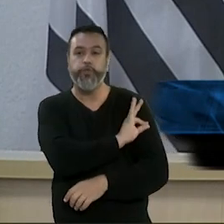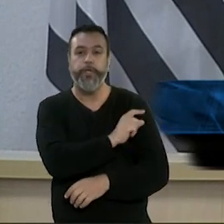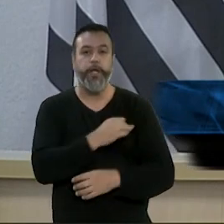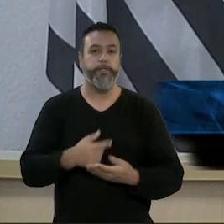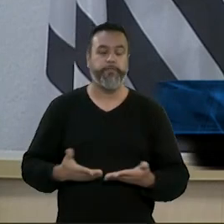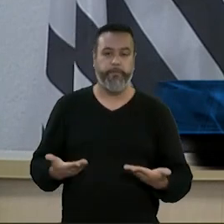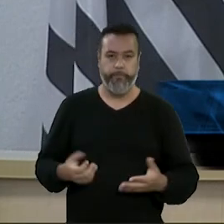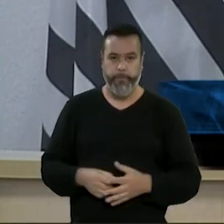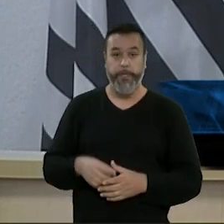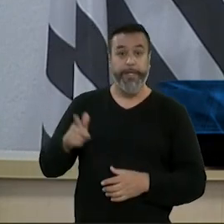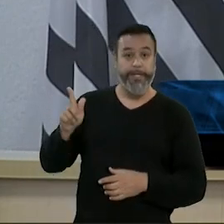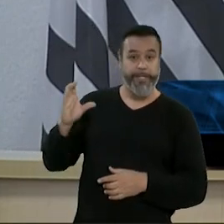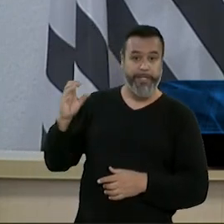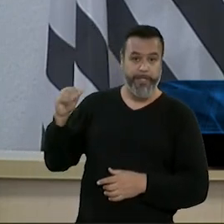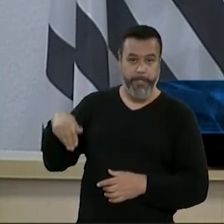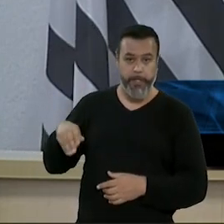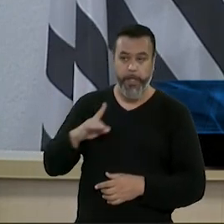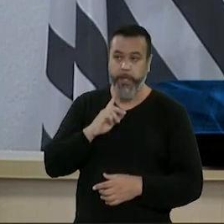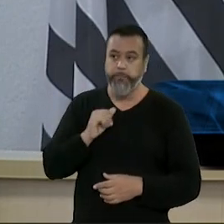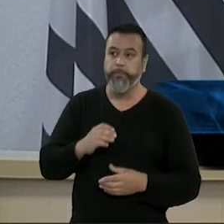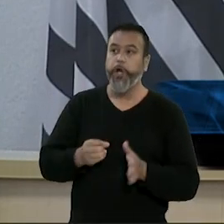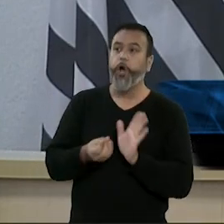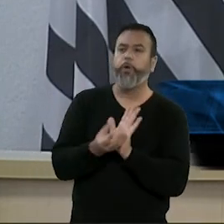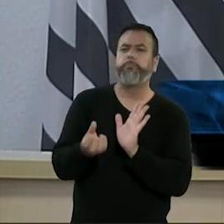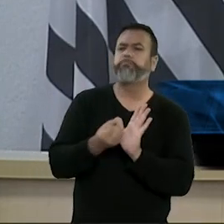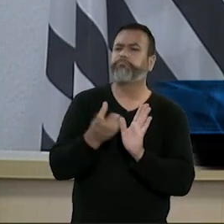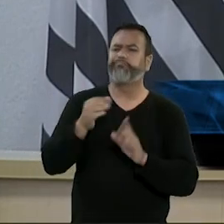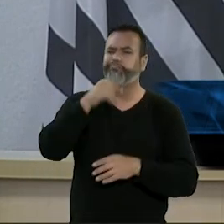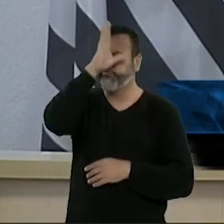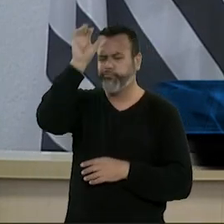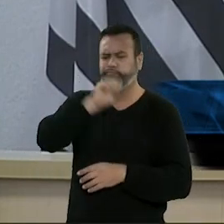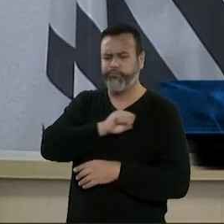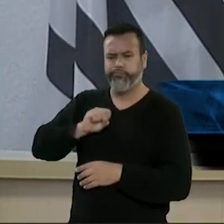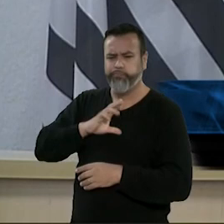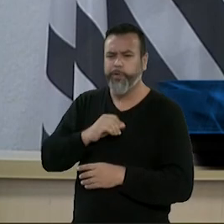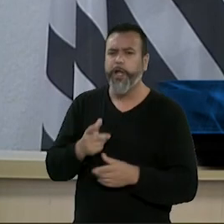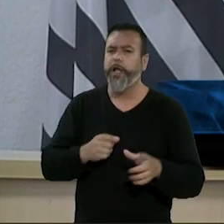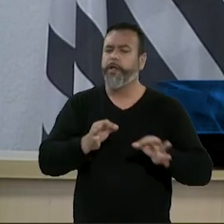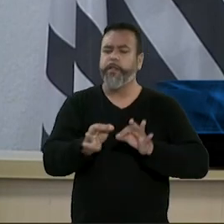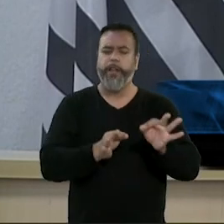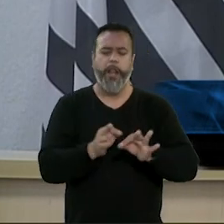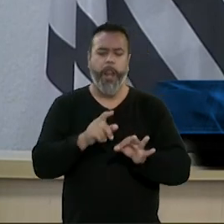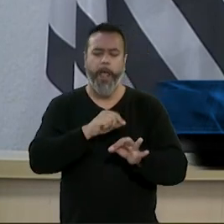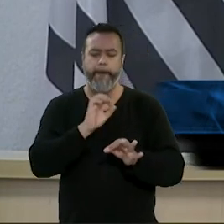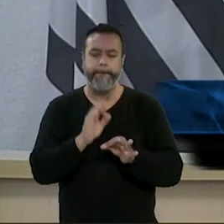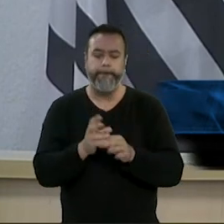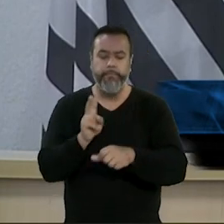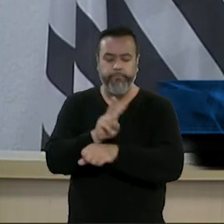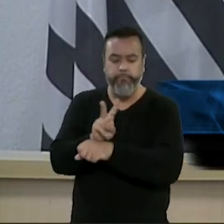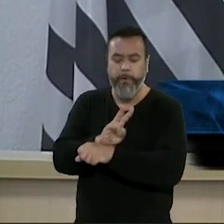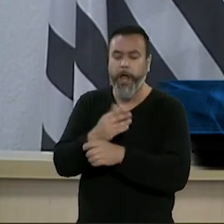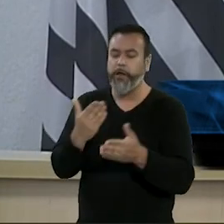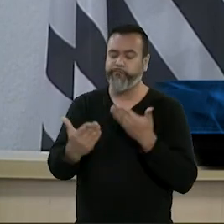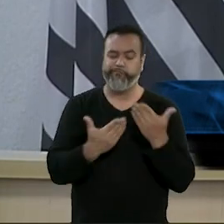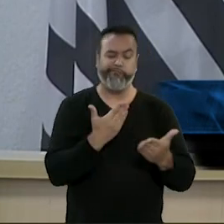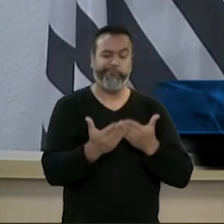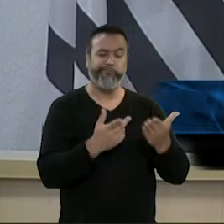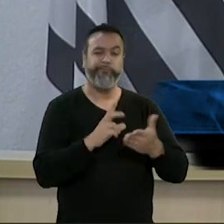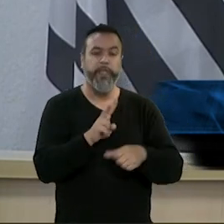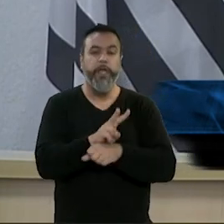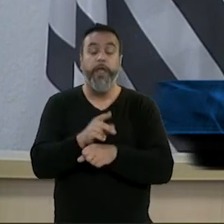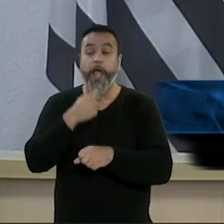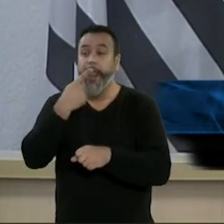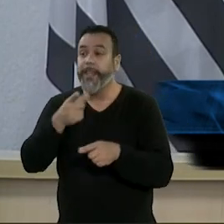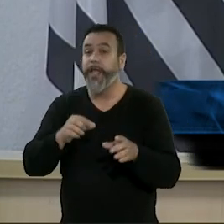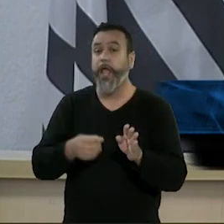A gente está fazendo uma indicação ao prefeito. Esse projeto, ele avalia, monitora e fiscaliza e propõe encaminhamentos